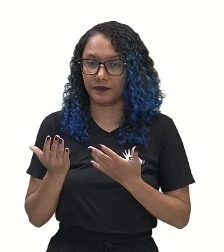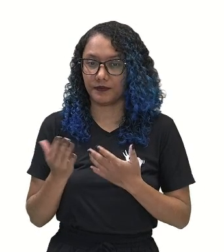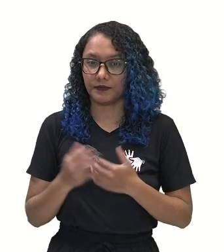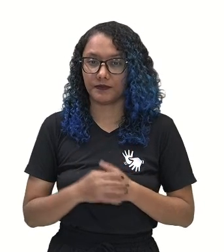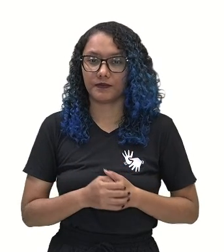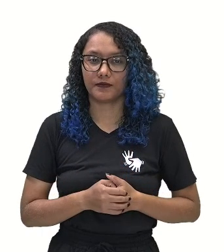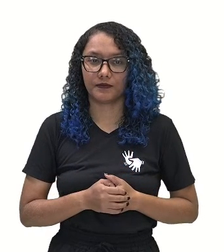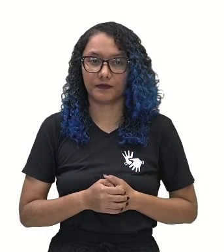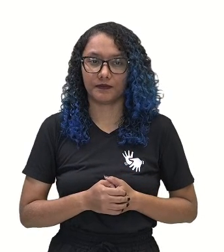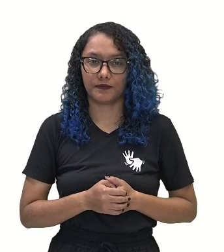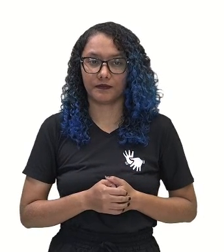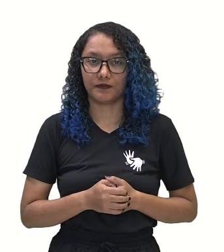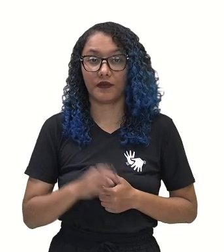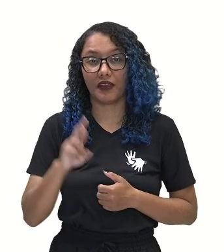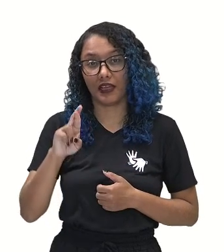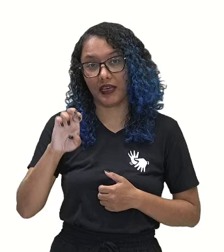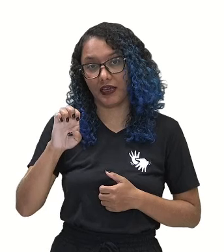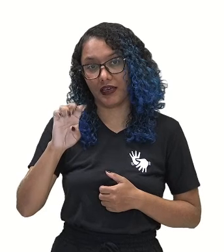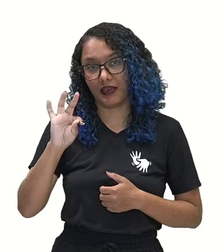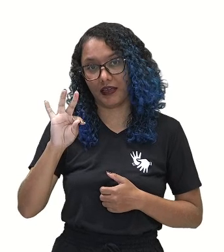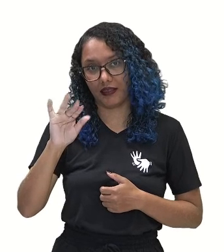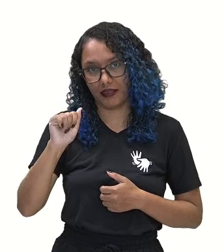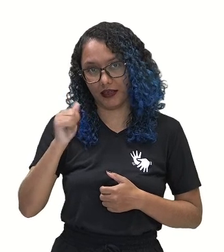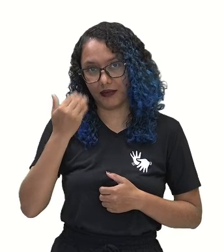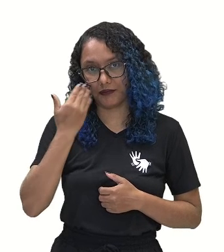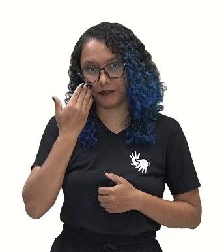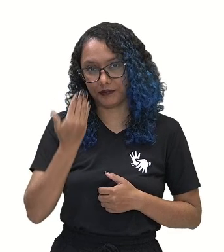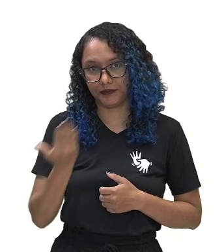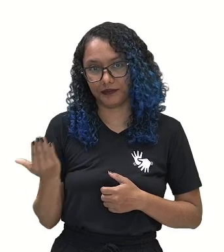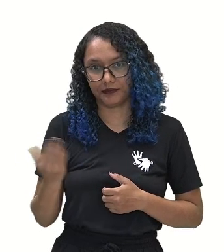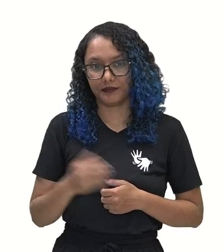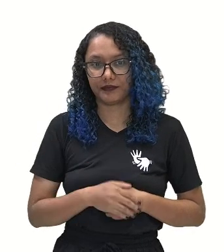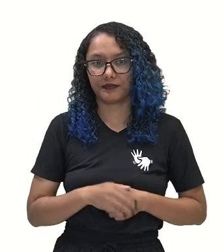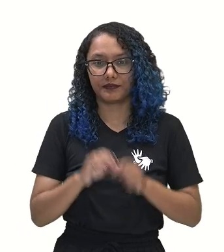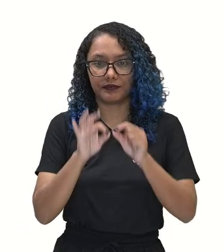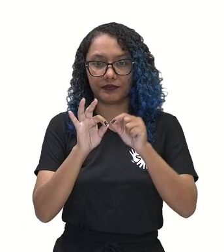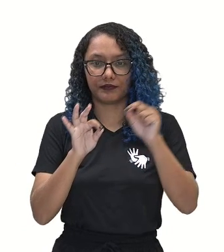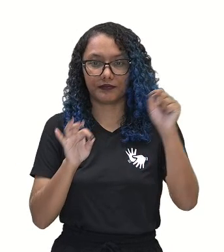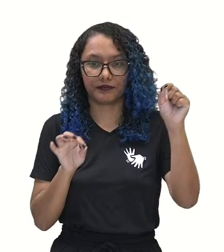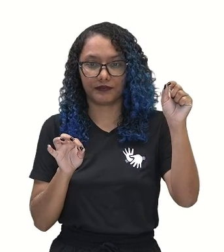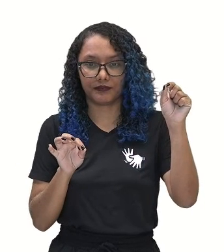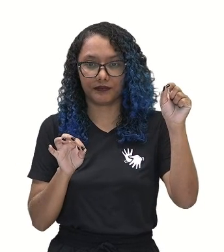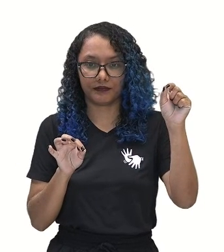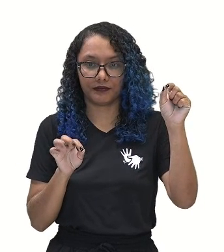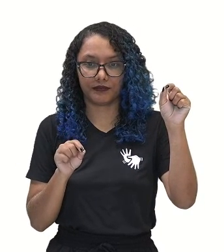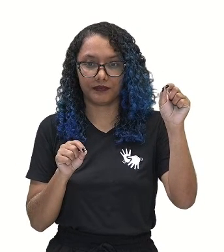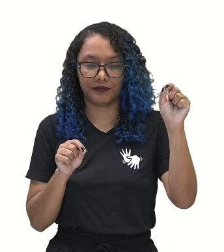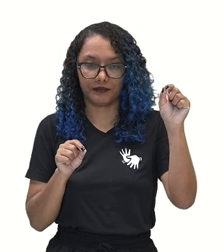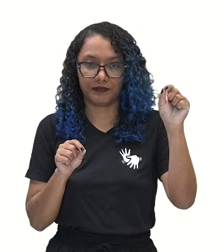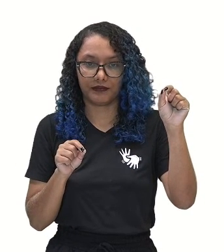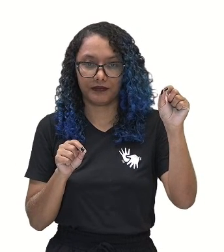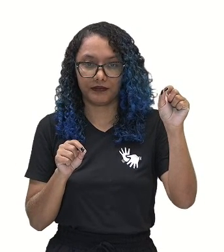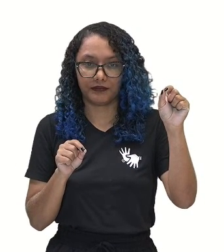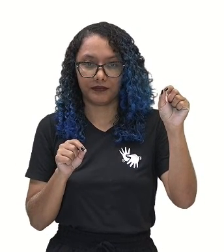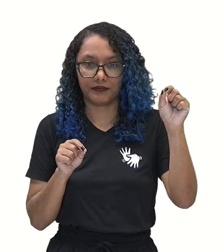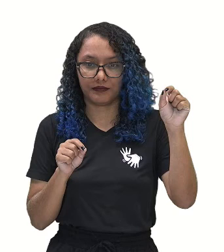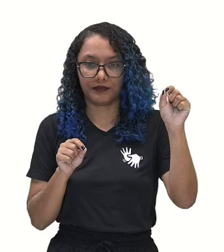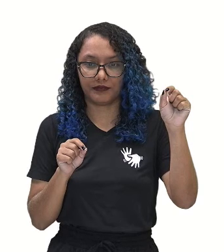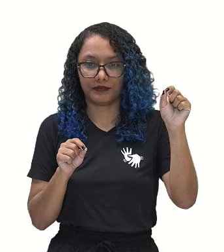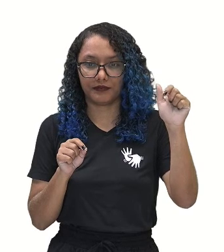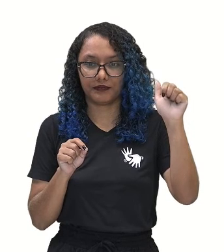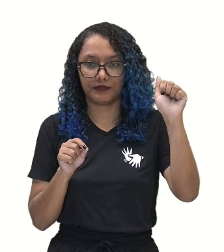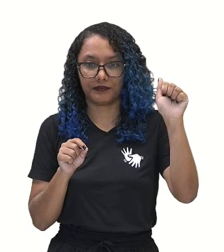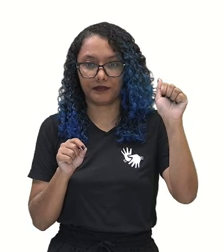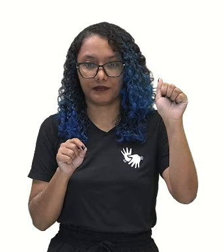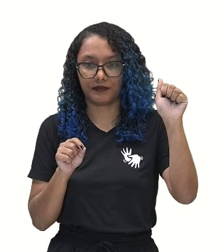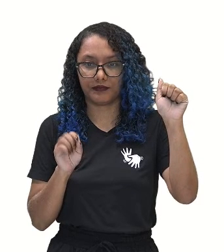essa reta. Opa! Eu tenho aqui essa reta, tá certo? Aqui eu vou pegar o ponto A e